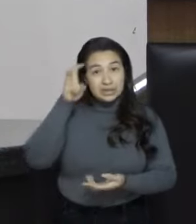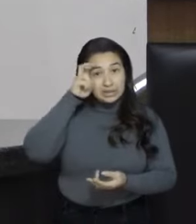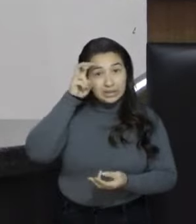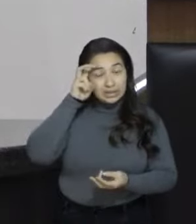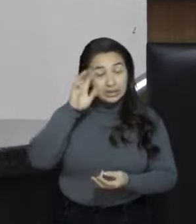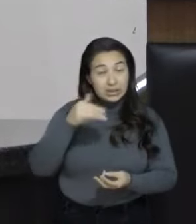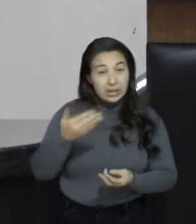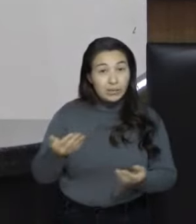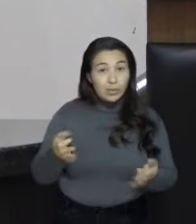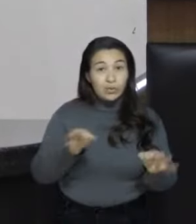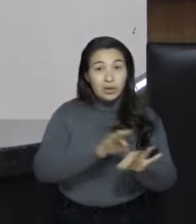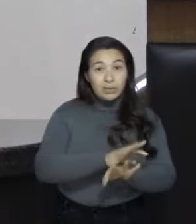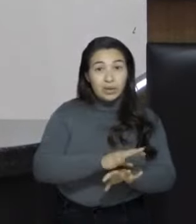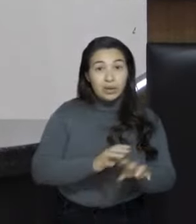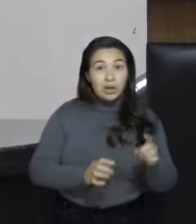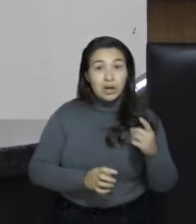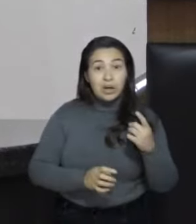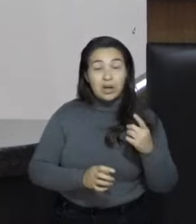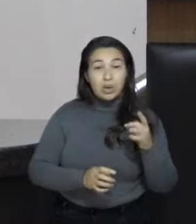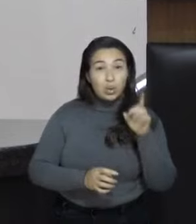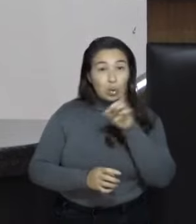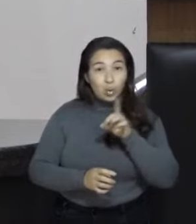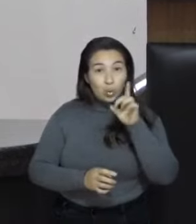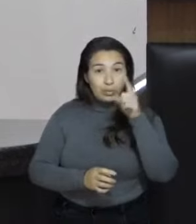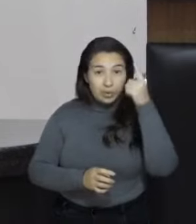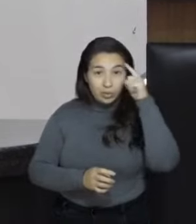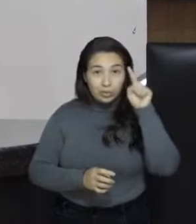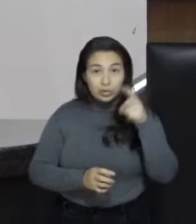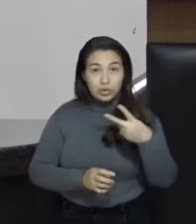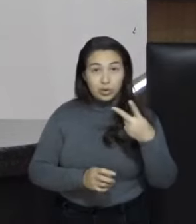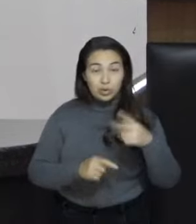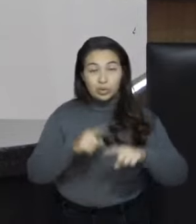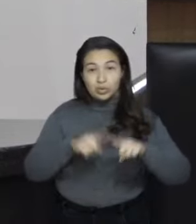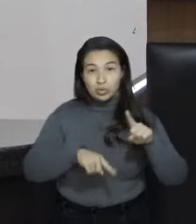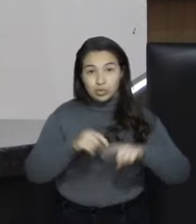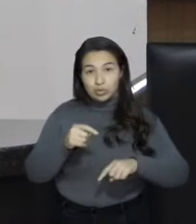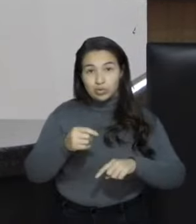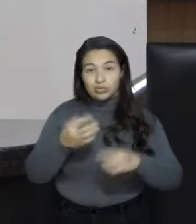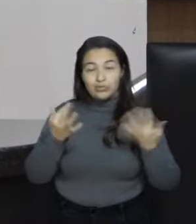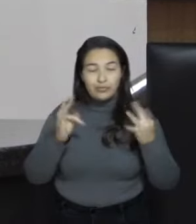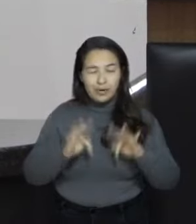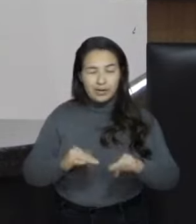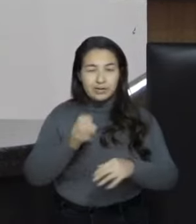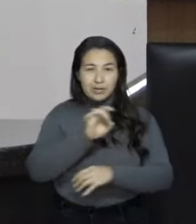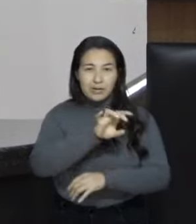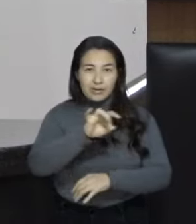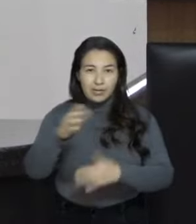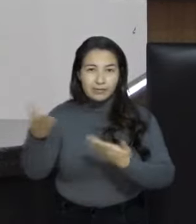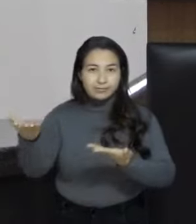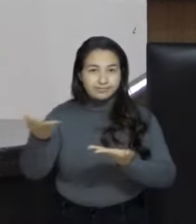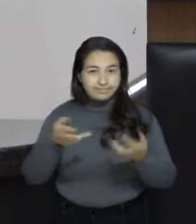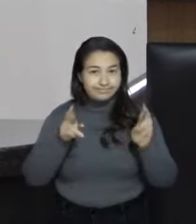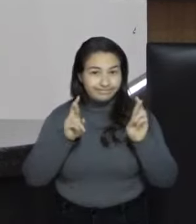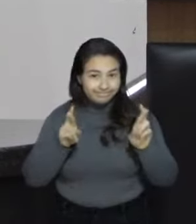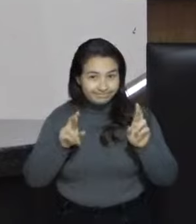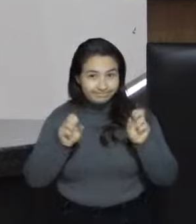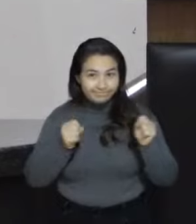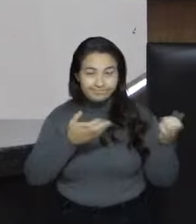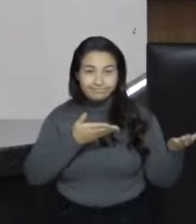é no dia domingo dia 2 de julho a gente vai ficar muito feliz com a presença de todos vocês e esperamos todos vocês lá obrigada